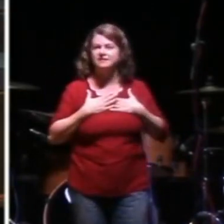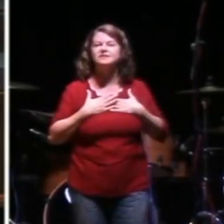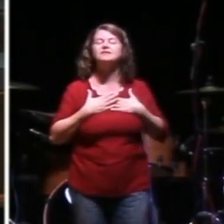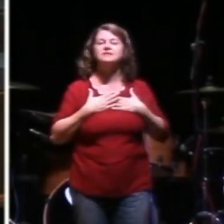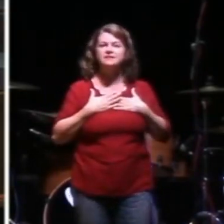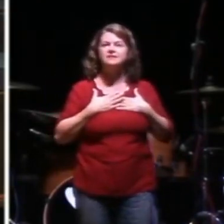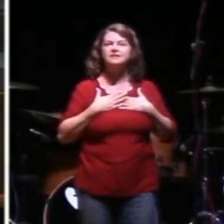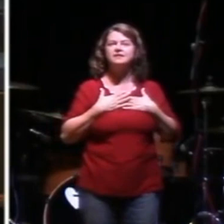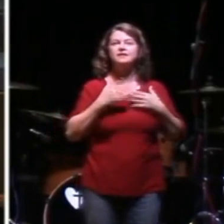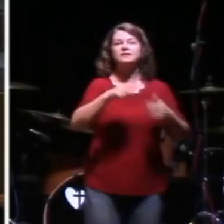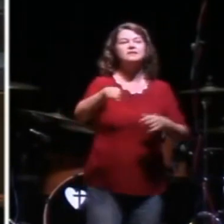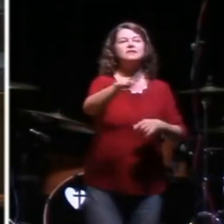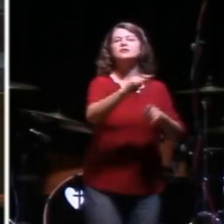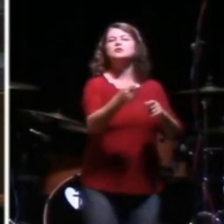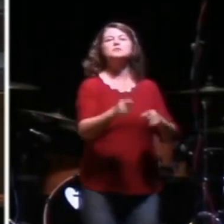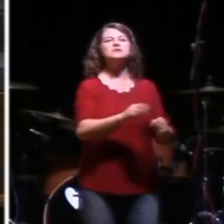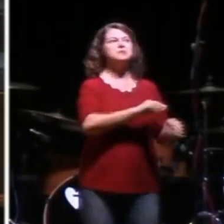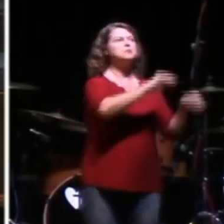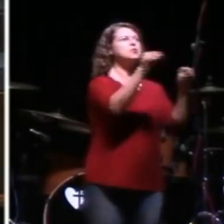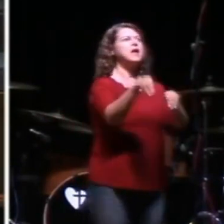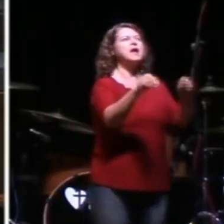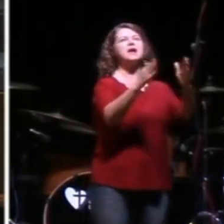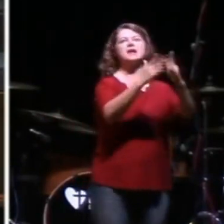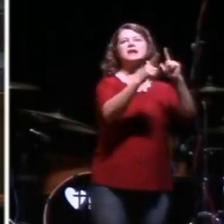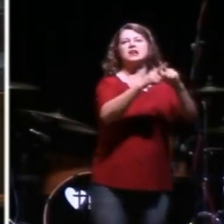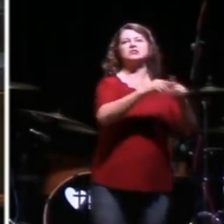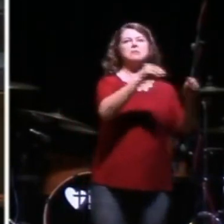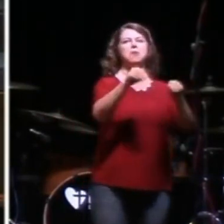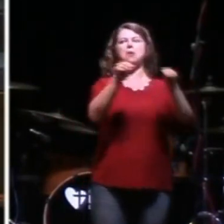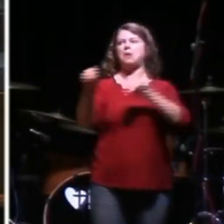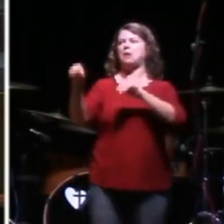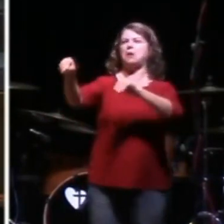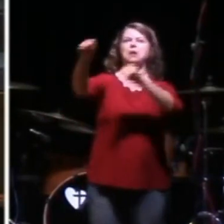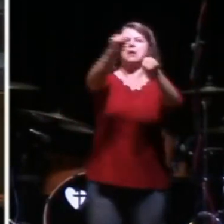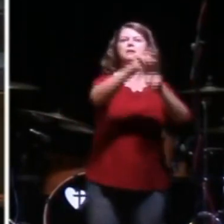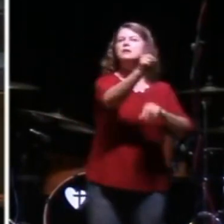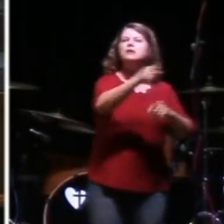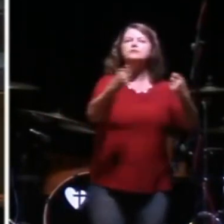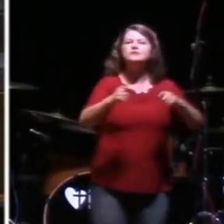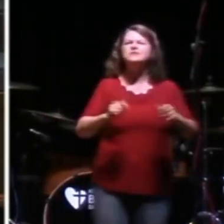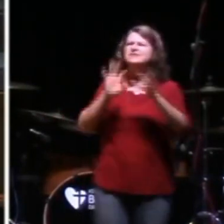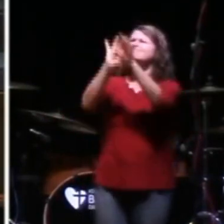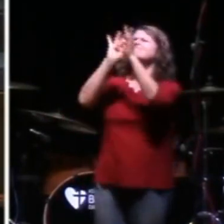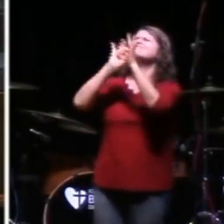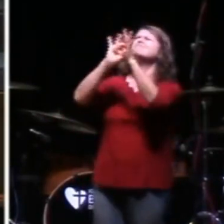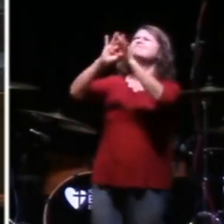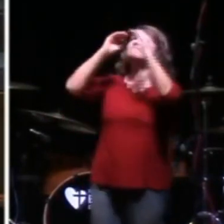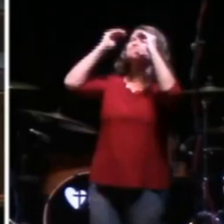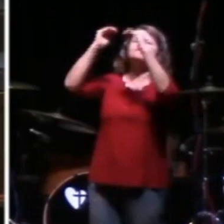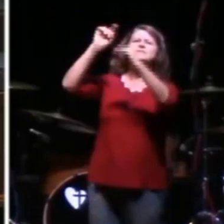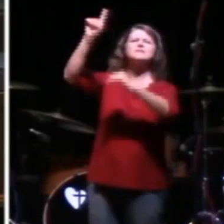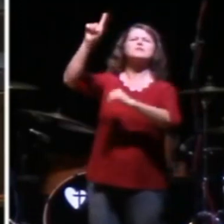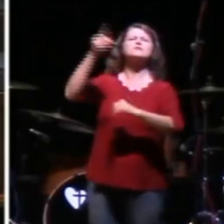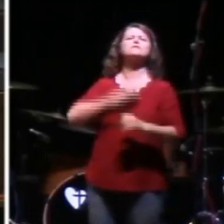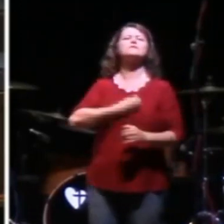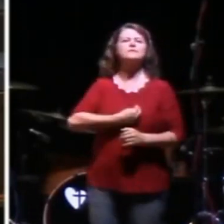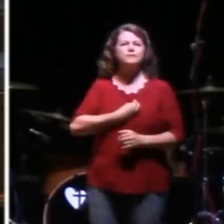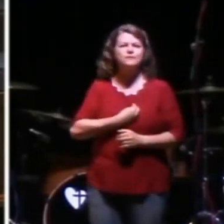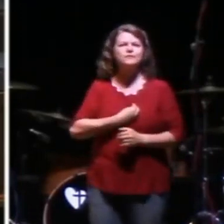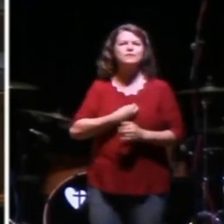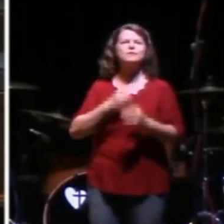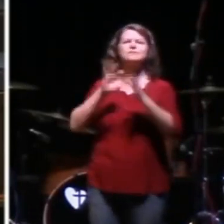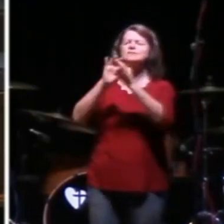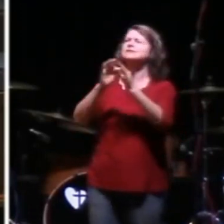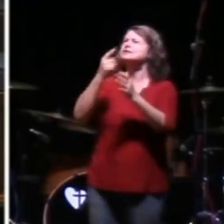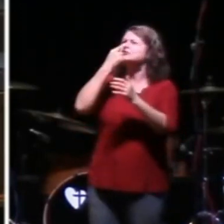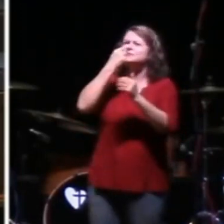você precisa de uma aliança de intimidade de relacionamento com deus vivo que as religiões não tem poder é isso que você vai